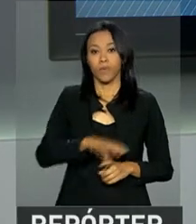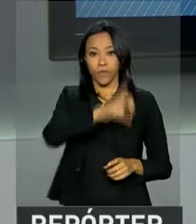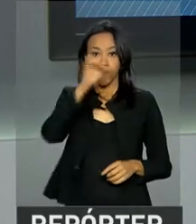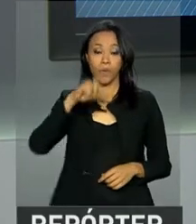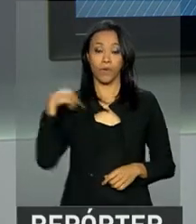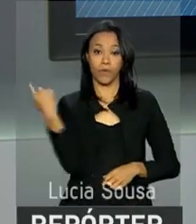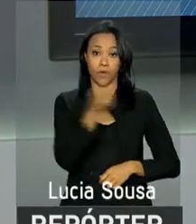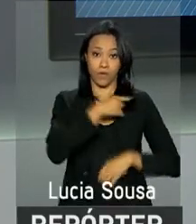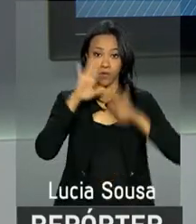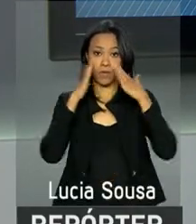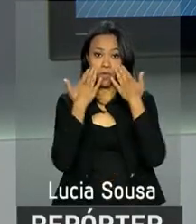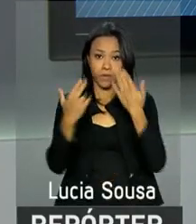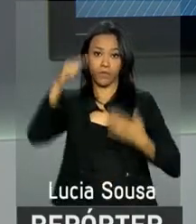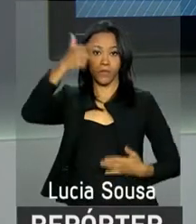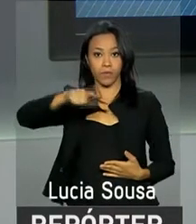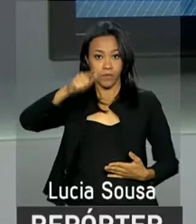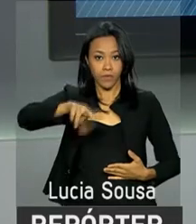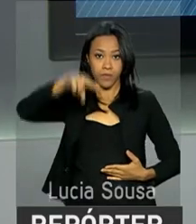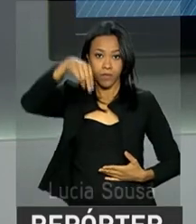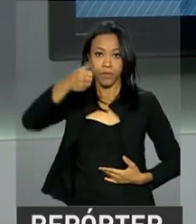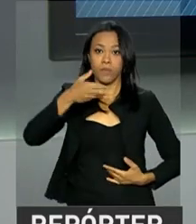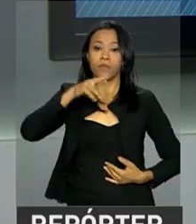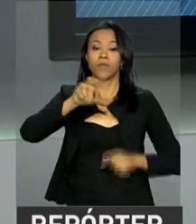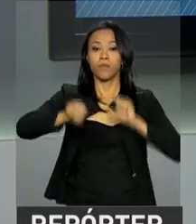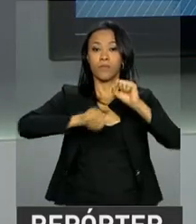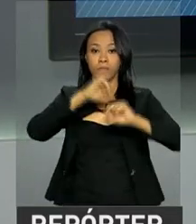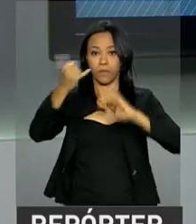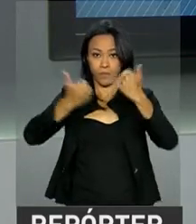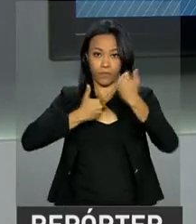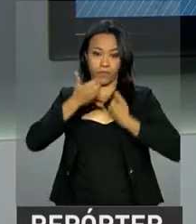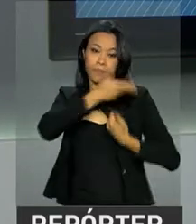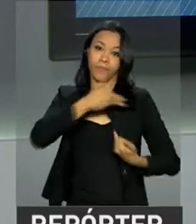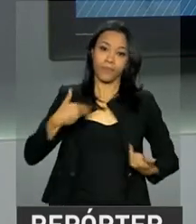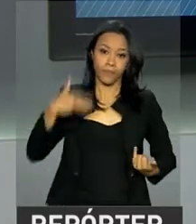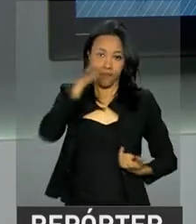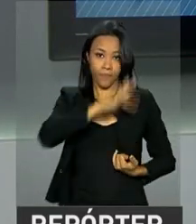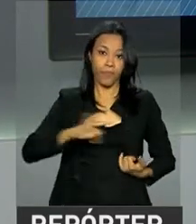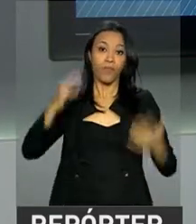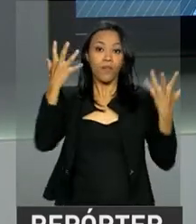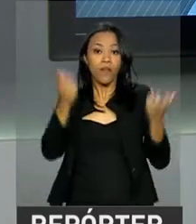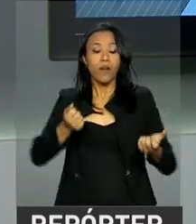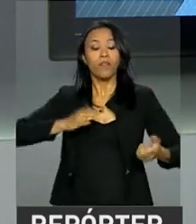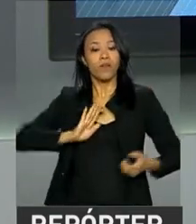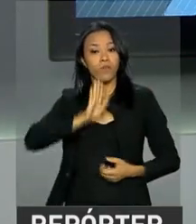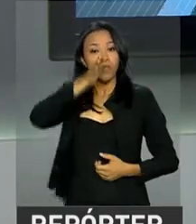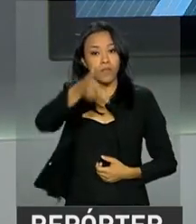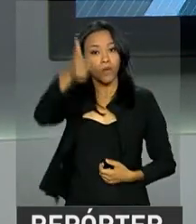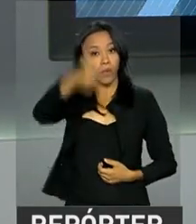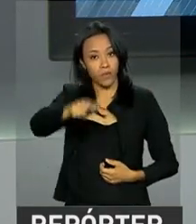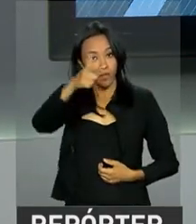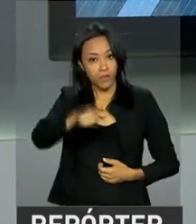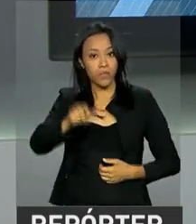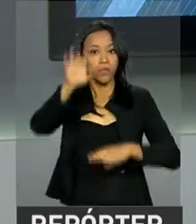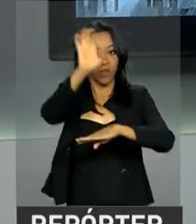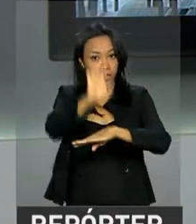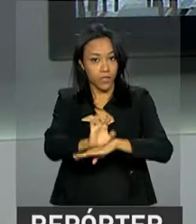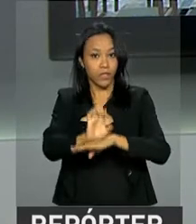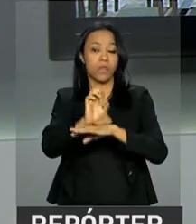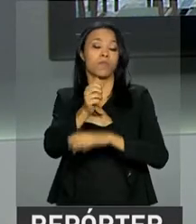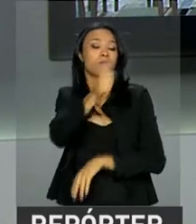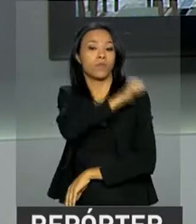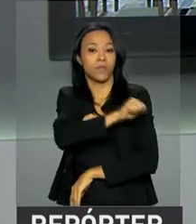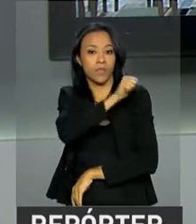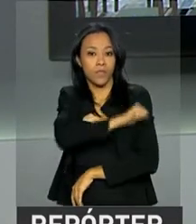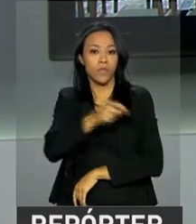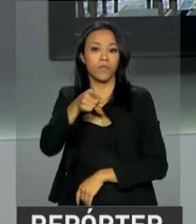Olá, estamos de volta com o repórter NBR e as notícias do governo federal. Vamos voltar novamente ao Rio de Janeiro com o repórter Paulo La